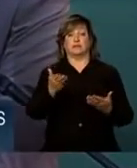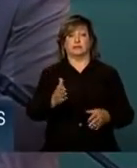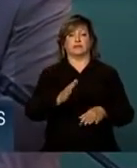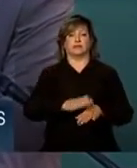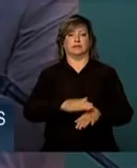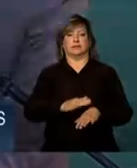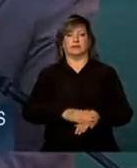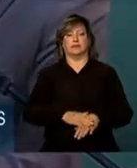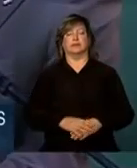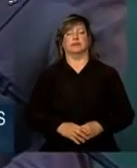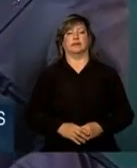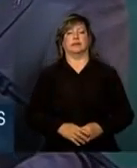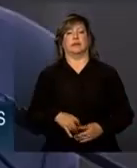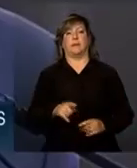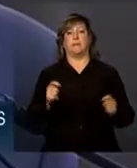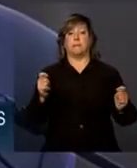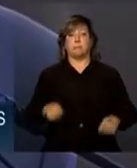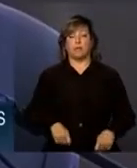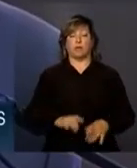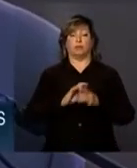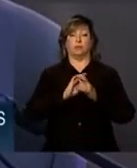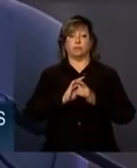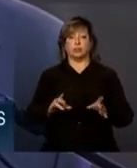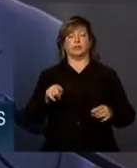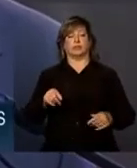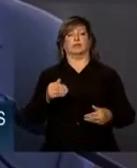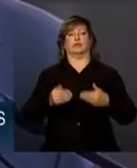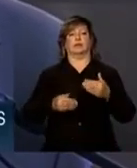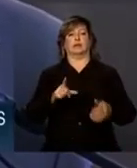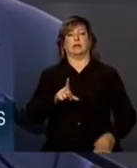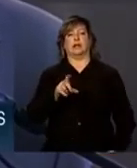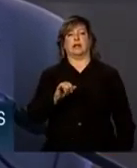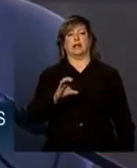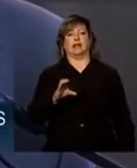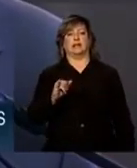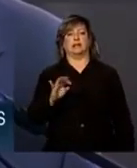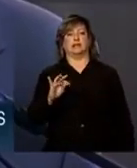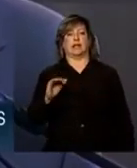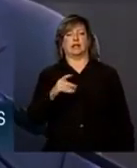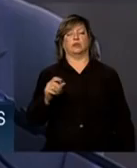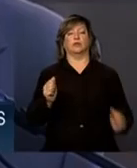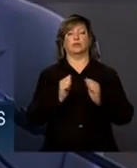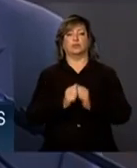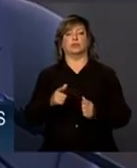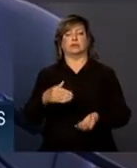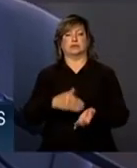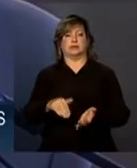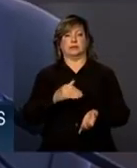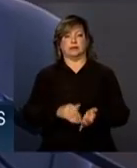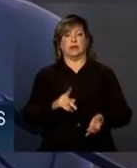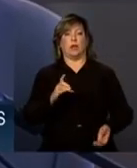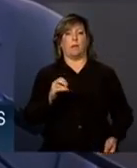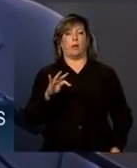Excelência poder autorizar o processo licitatório junto à Secretaria dos